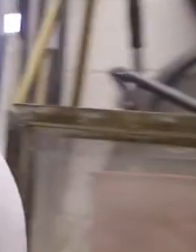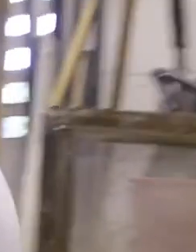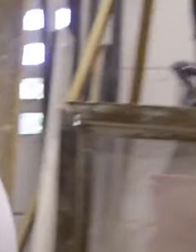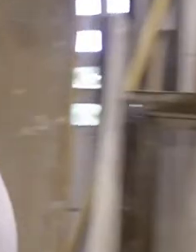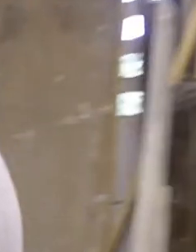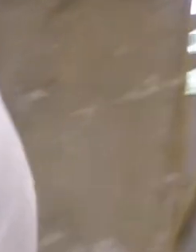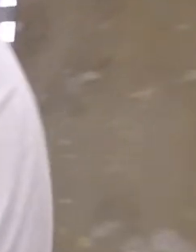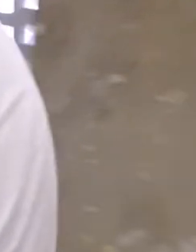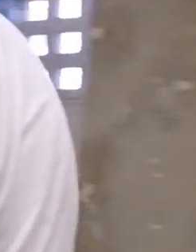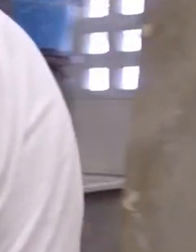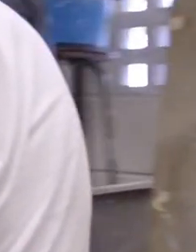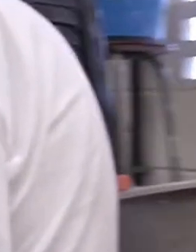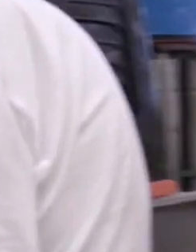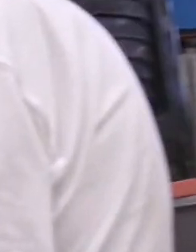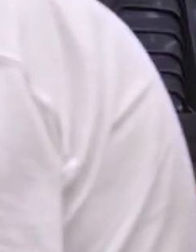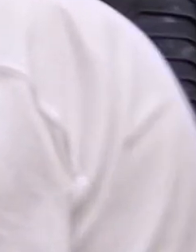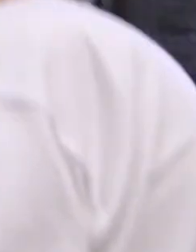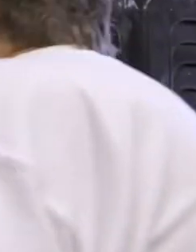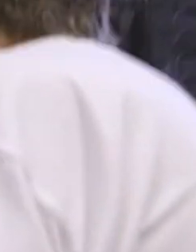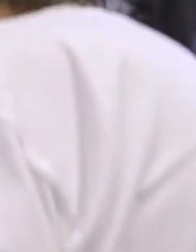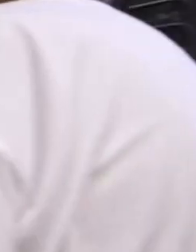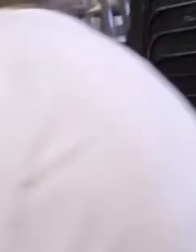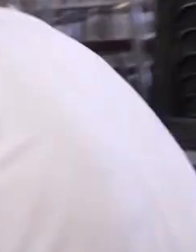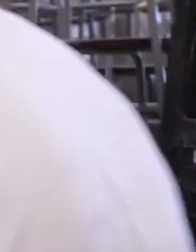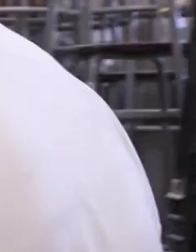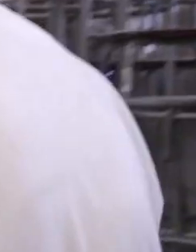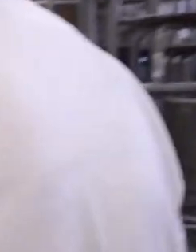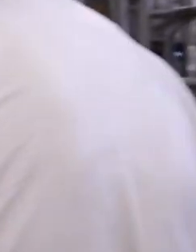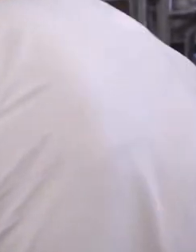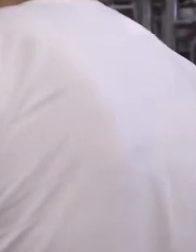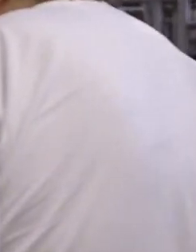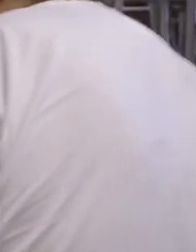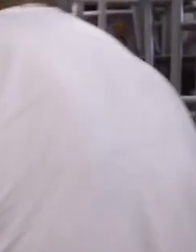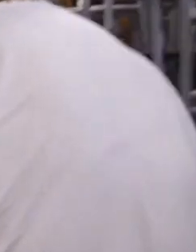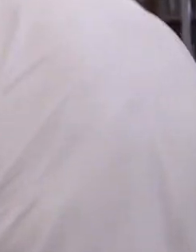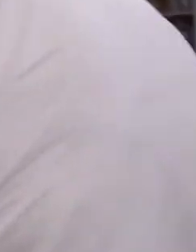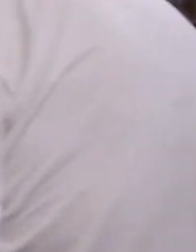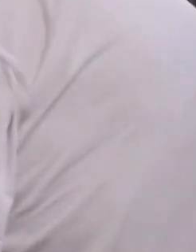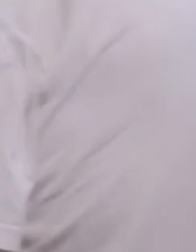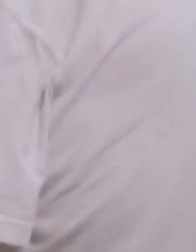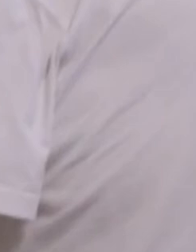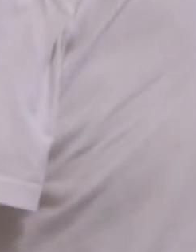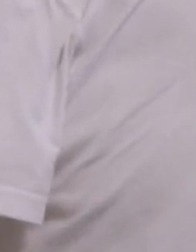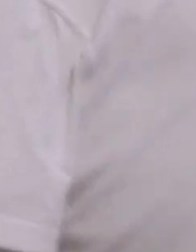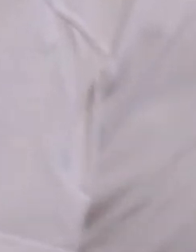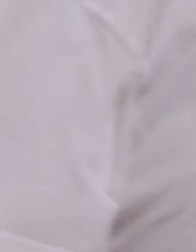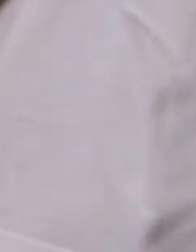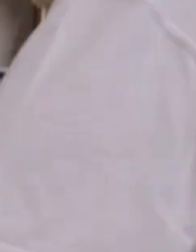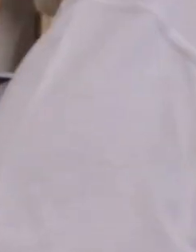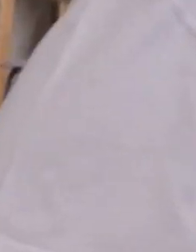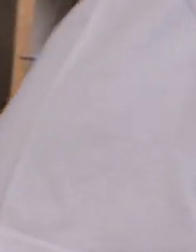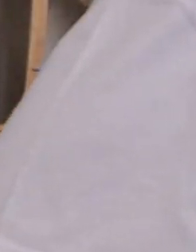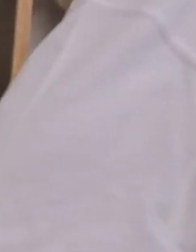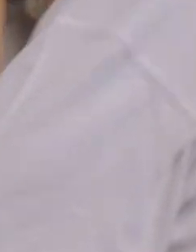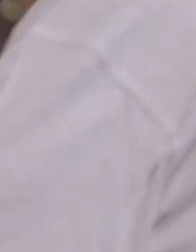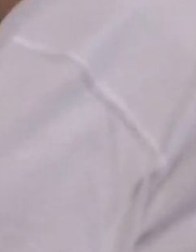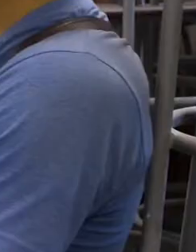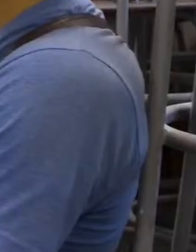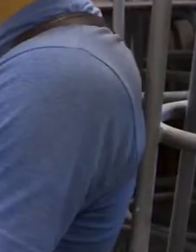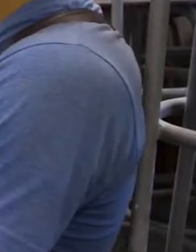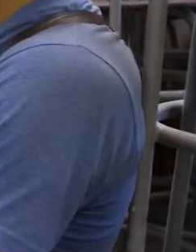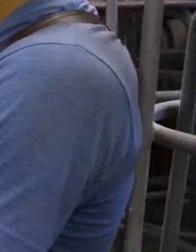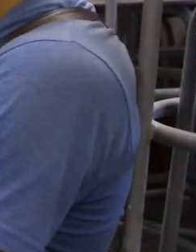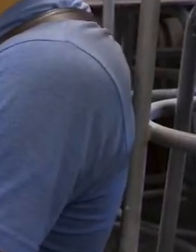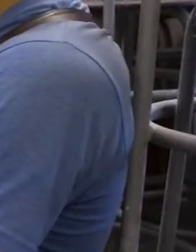muito produtivo e enriquecedor. Isso aqui eu fiz sem referência, né? Eu fiz tudo de cabeça, né? Quando você for fazer uma